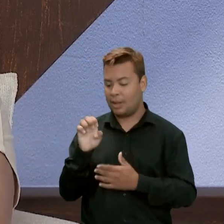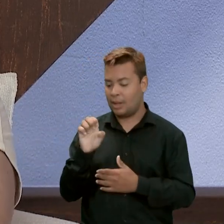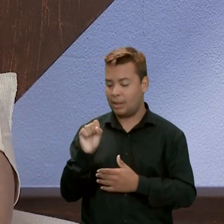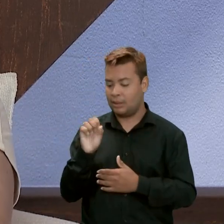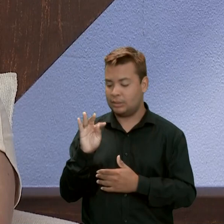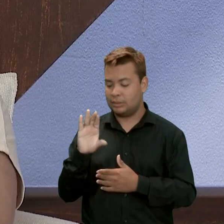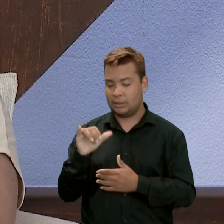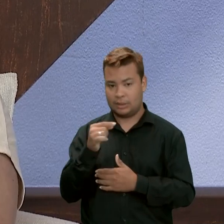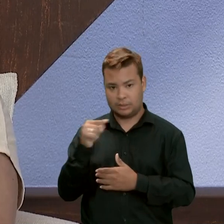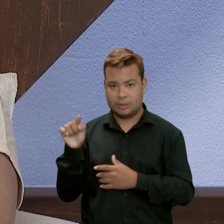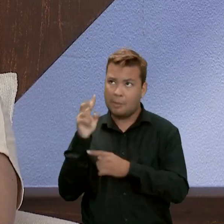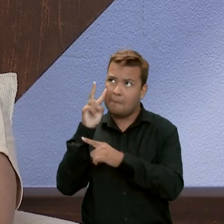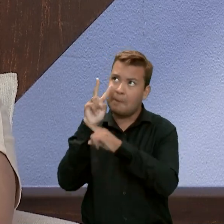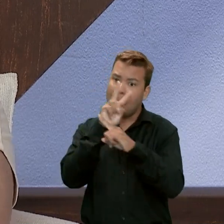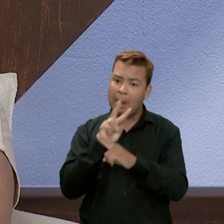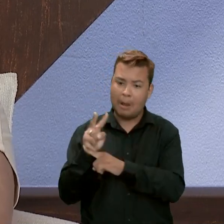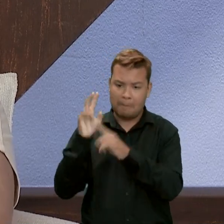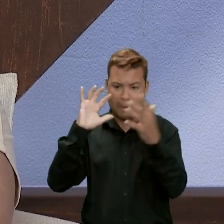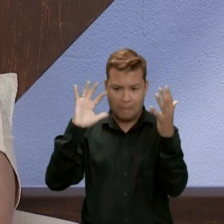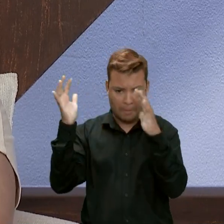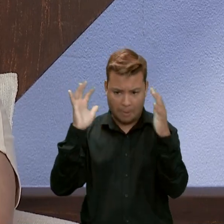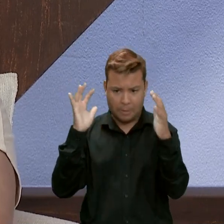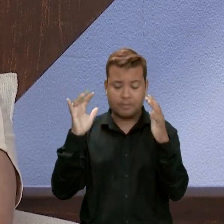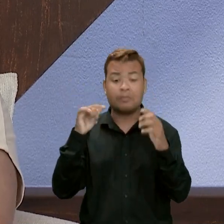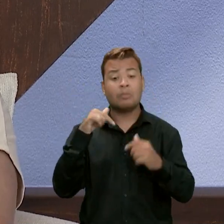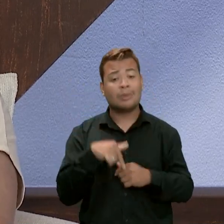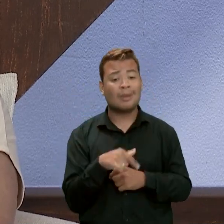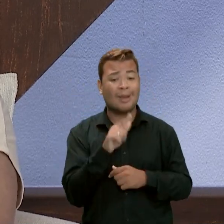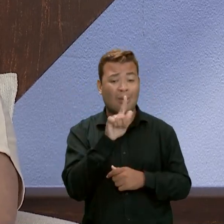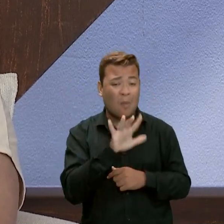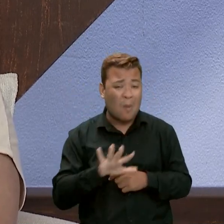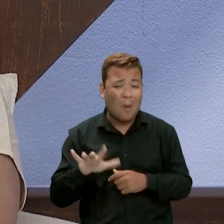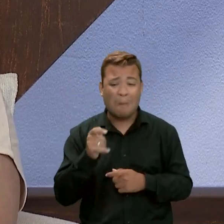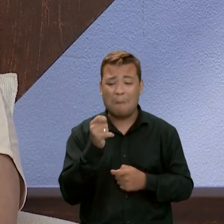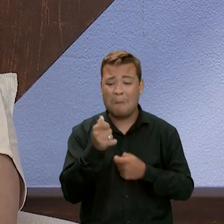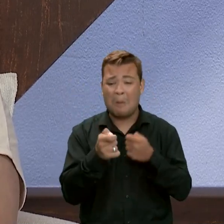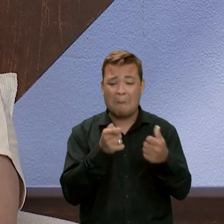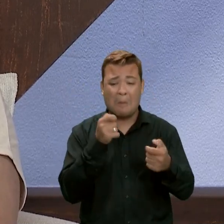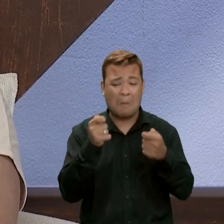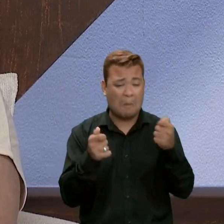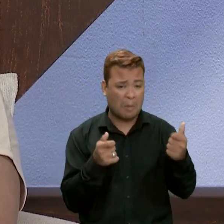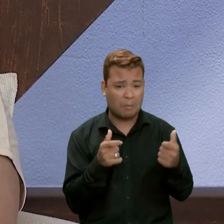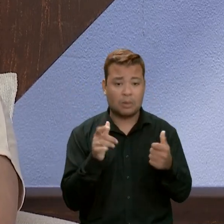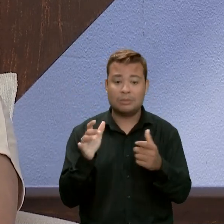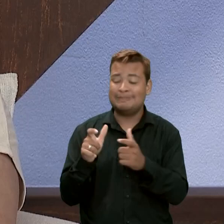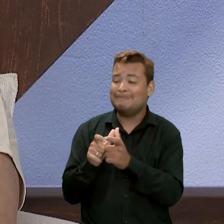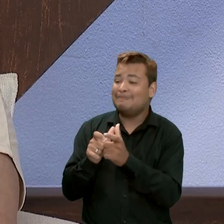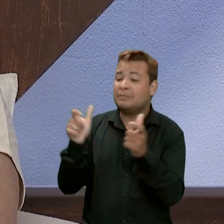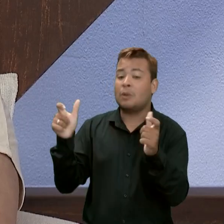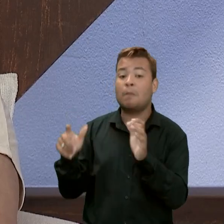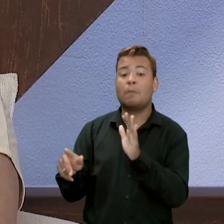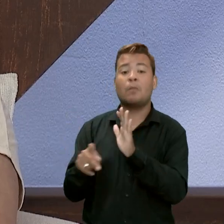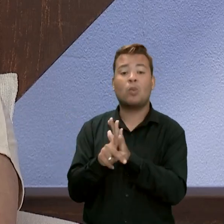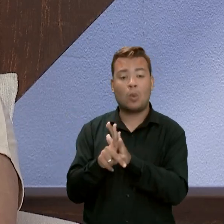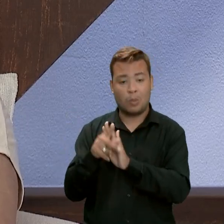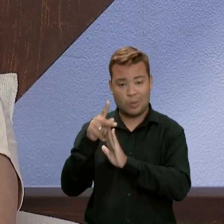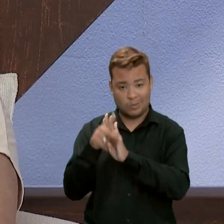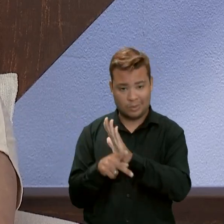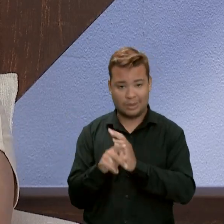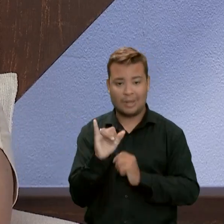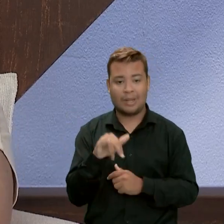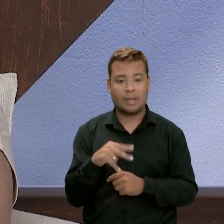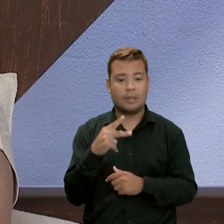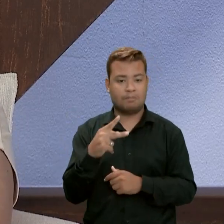em Goiás, a gente tem muito poucas. A grande maioria é um projeto do INPE, mas são estações